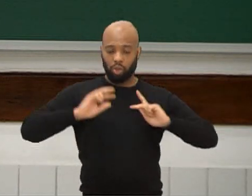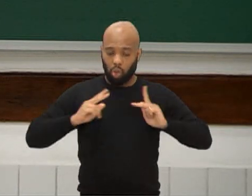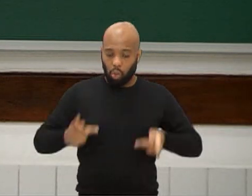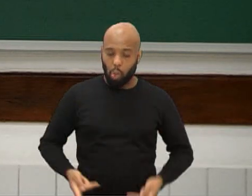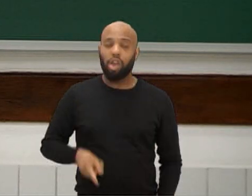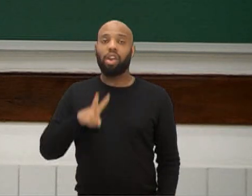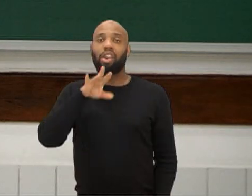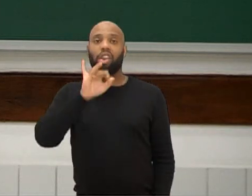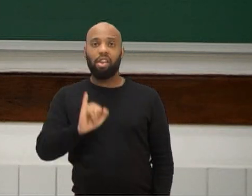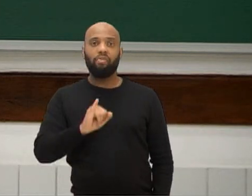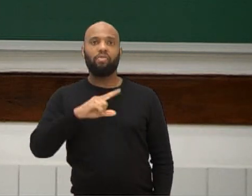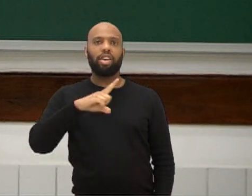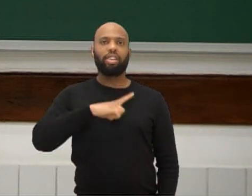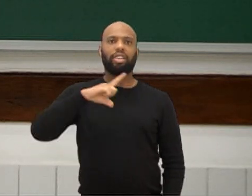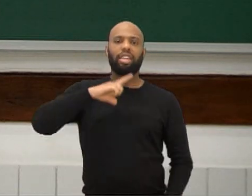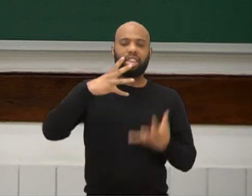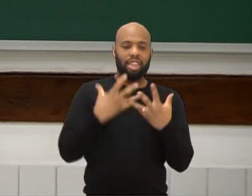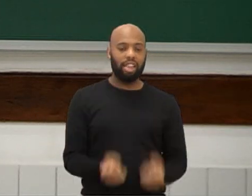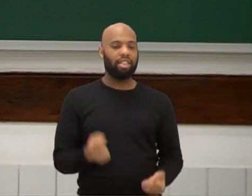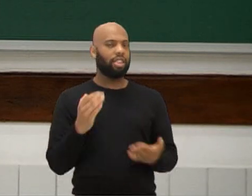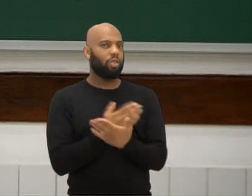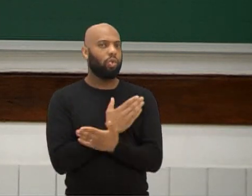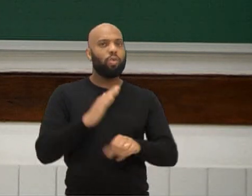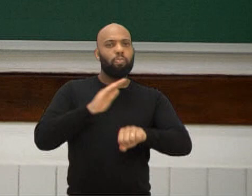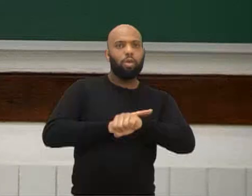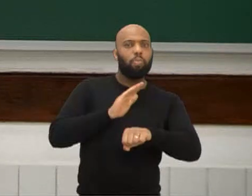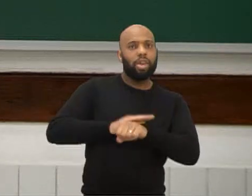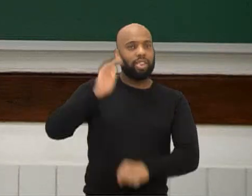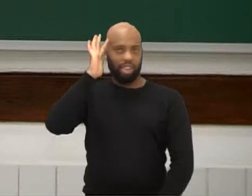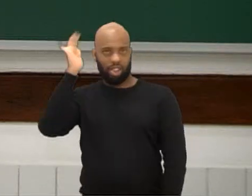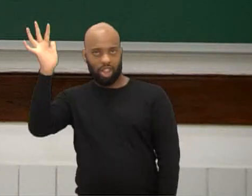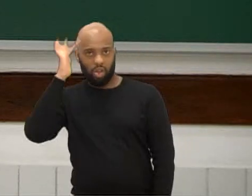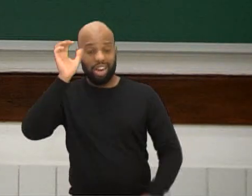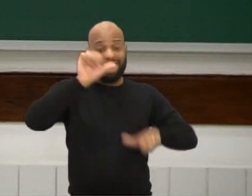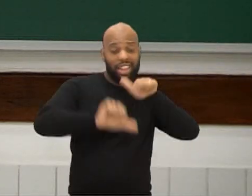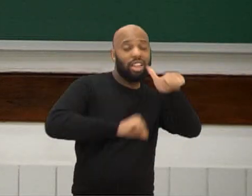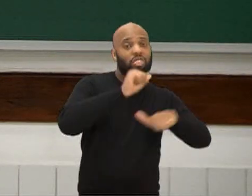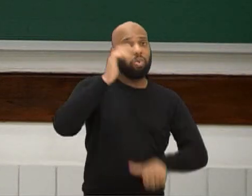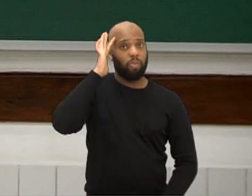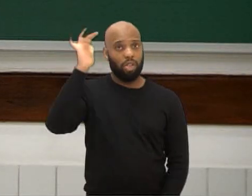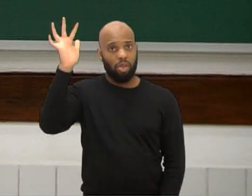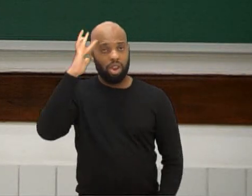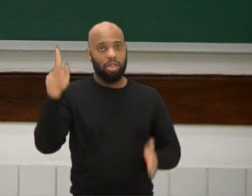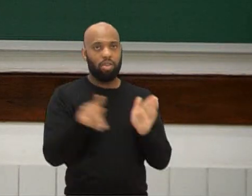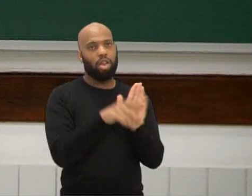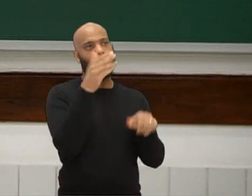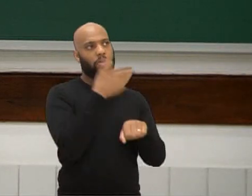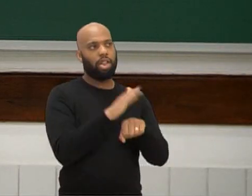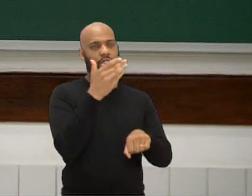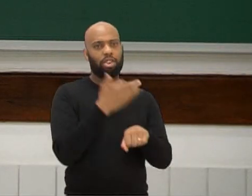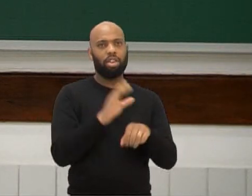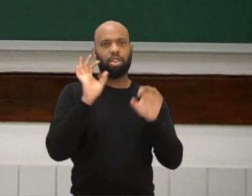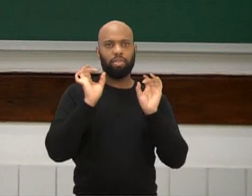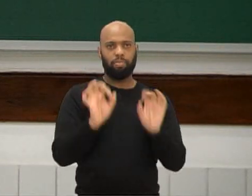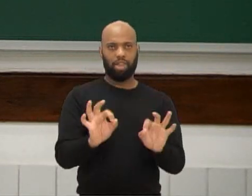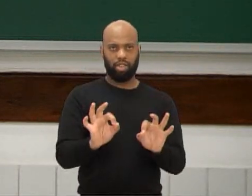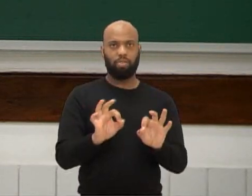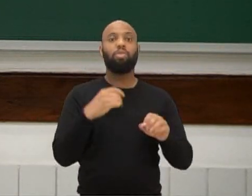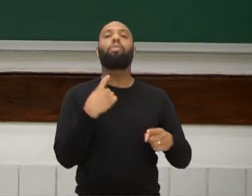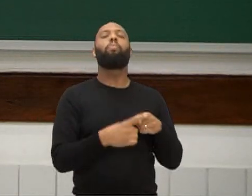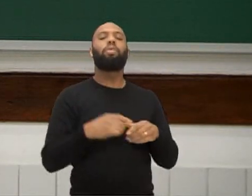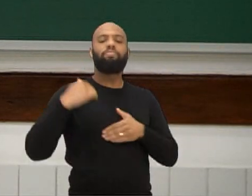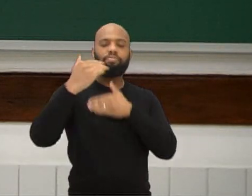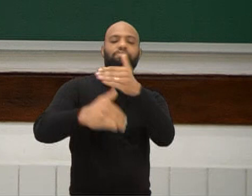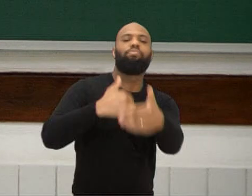ela vai tomar muitas vezes as teorias e ela transforma as teorias em prática. E ao longo